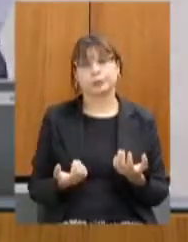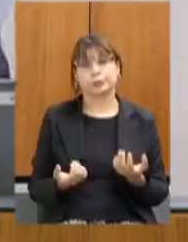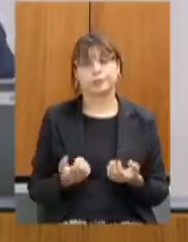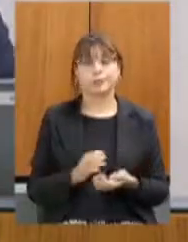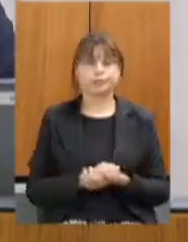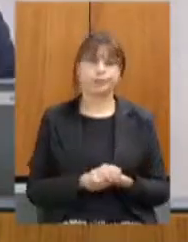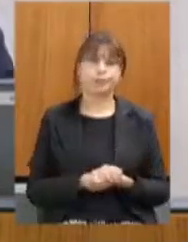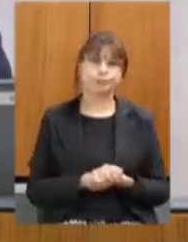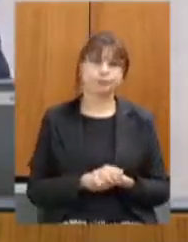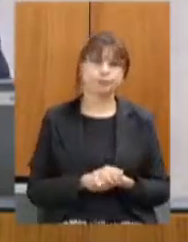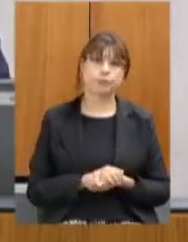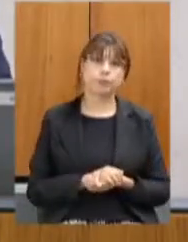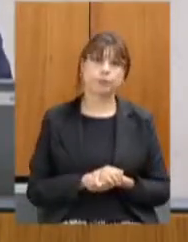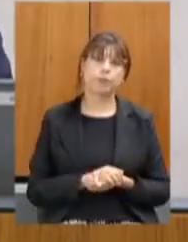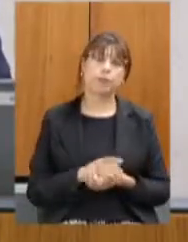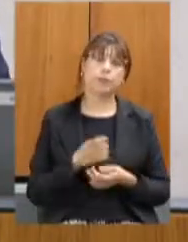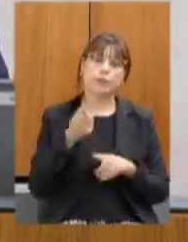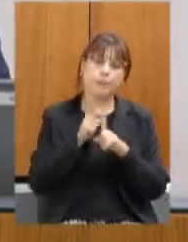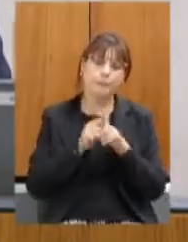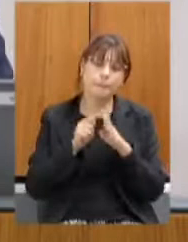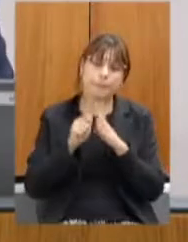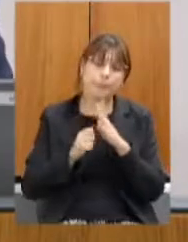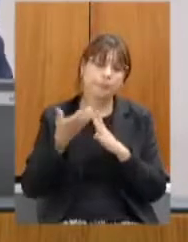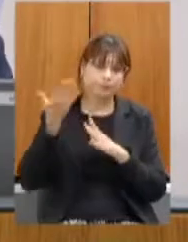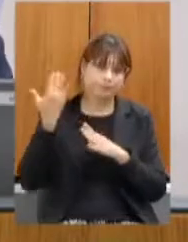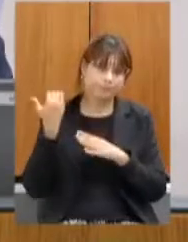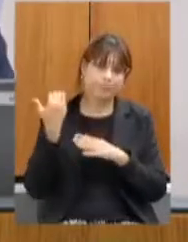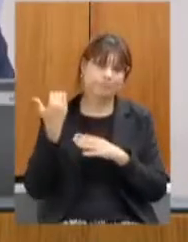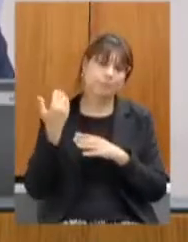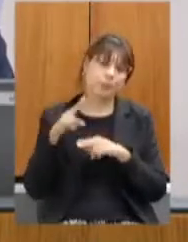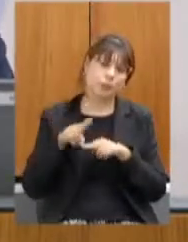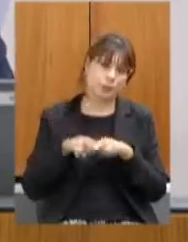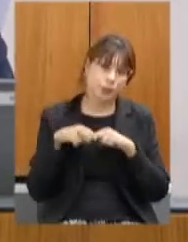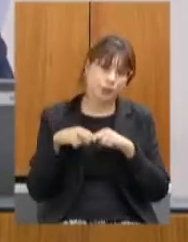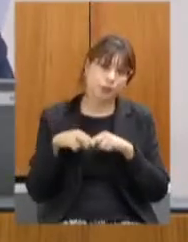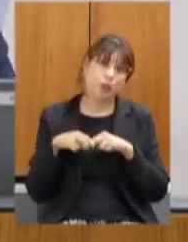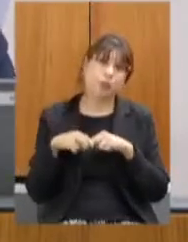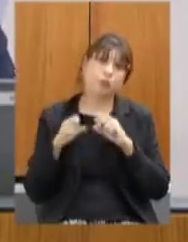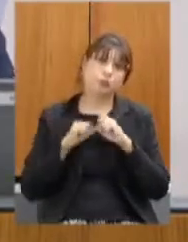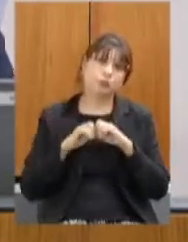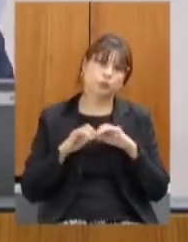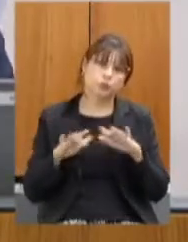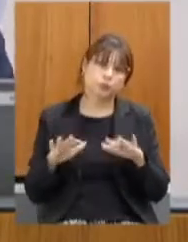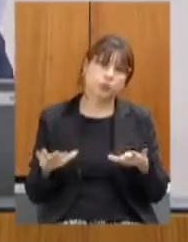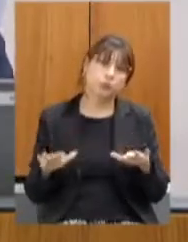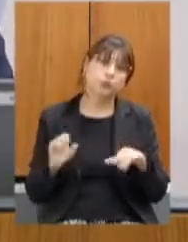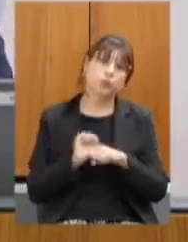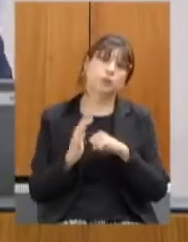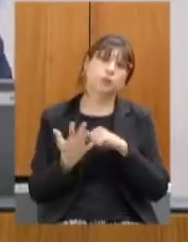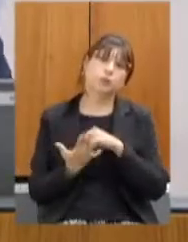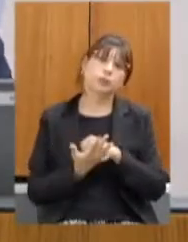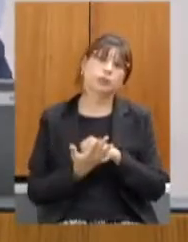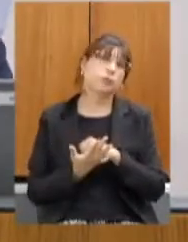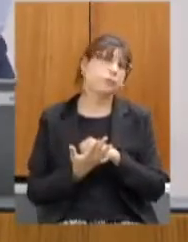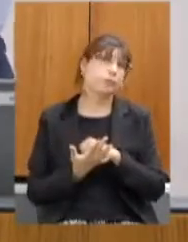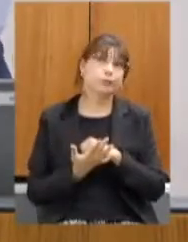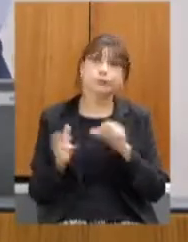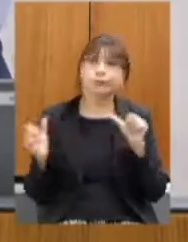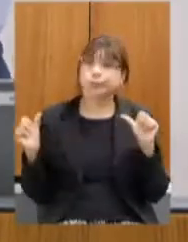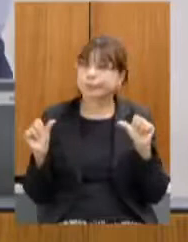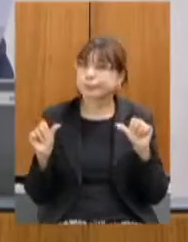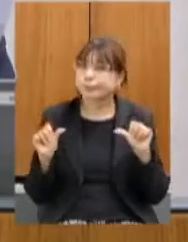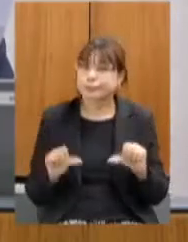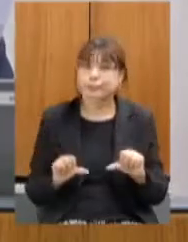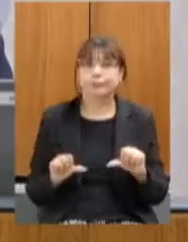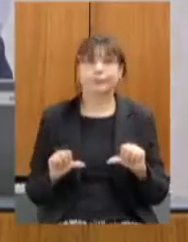nos últimos meses com a peculiaridade trazidas pelo enfrentamento da pandemia a carência de pessoal ficou ainda mais